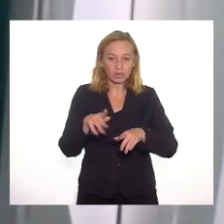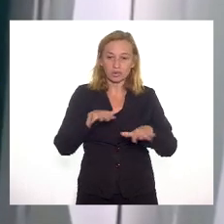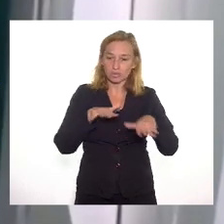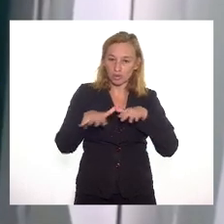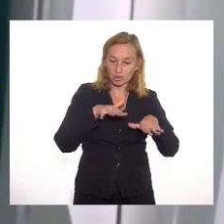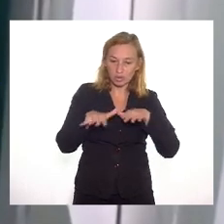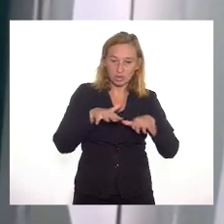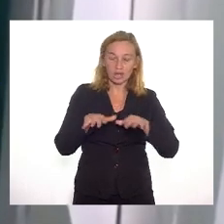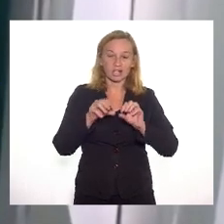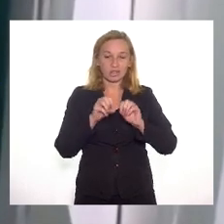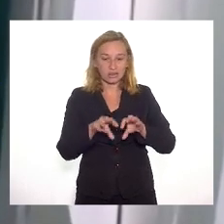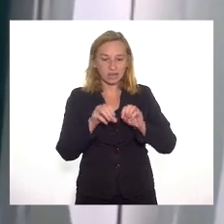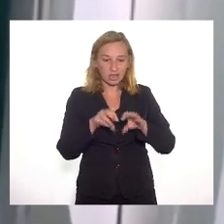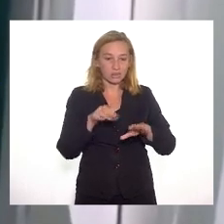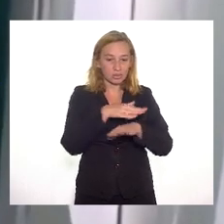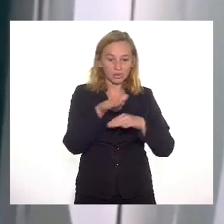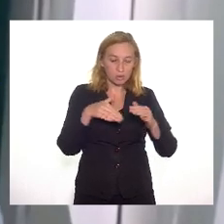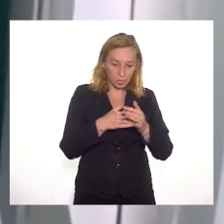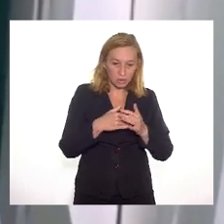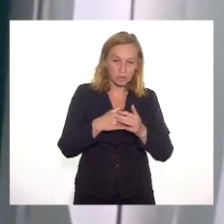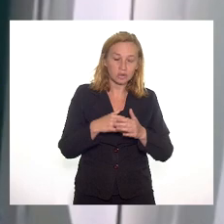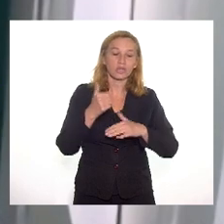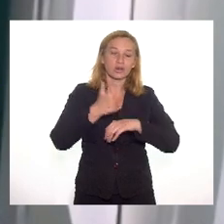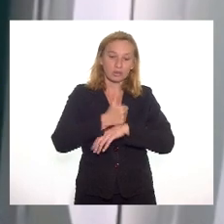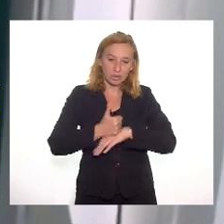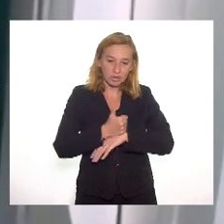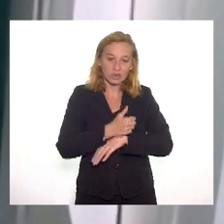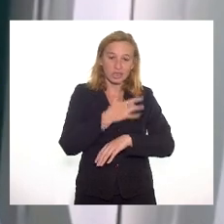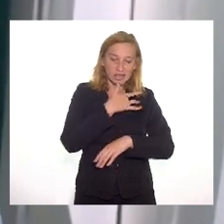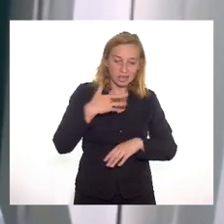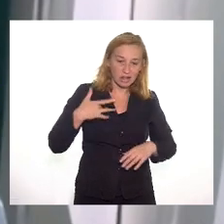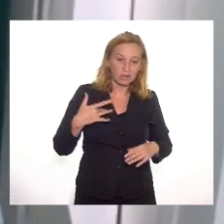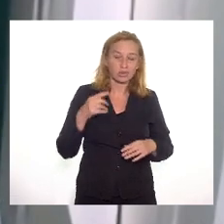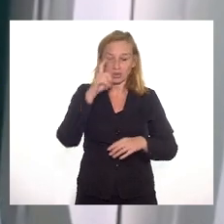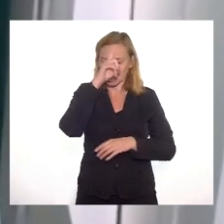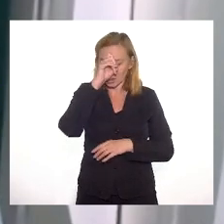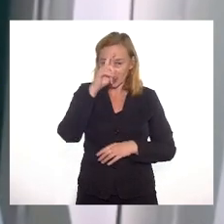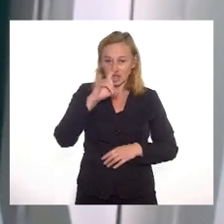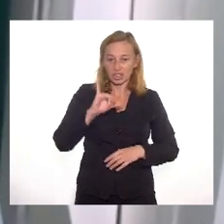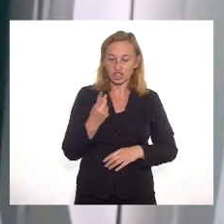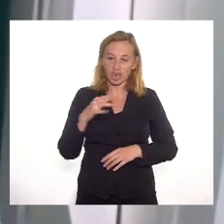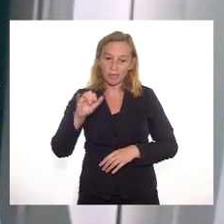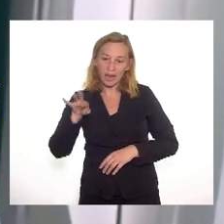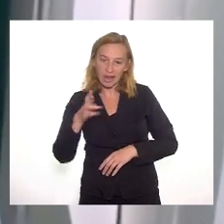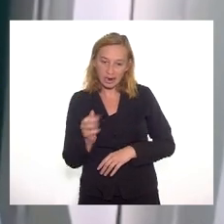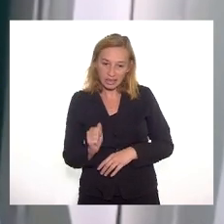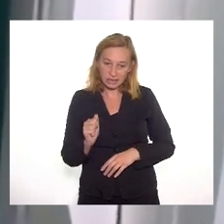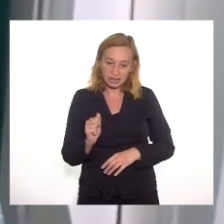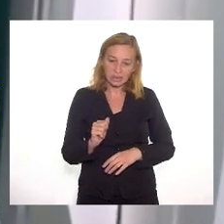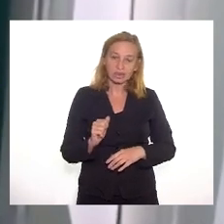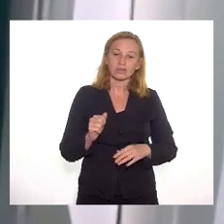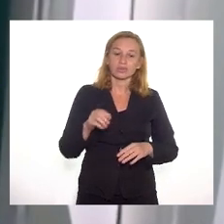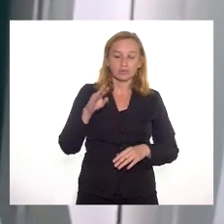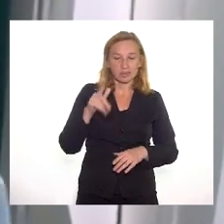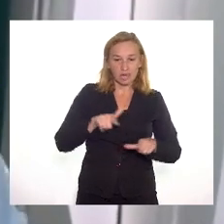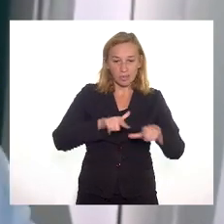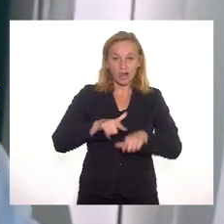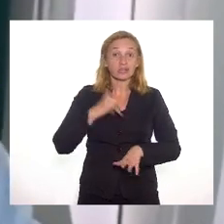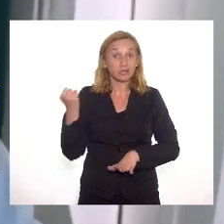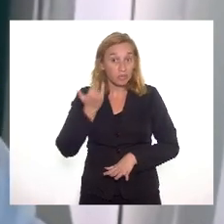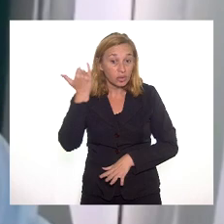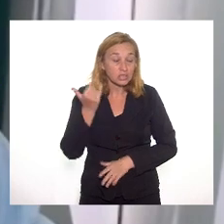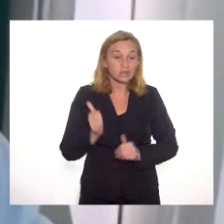movimentos, aos seus educadores e educadoras, aos seus profissionais de saúde, sobretudo do Hospital Che Guevara, que vem cumprindo um papel muito importante